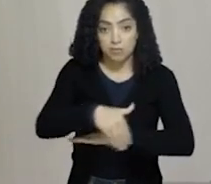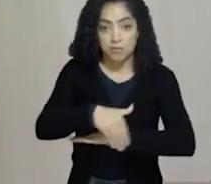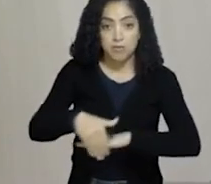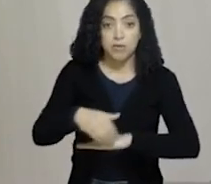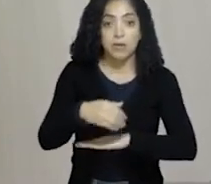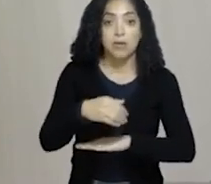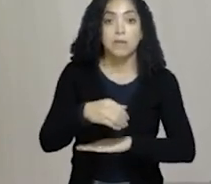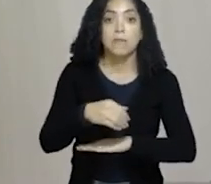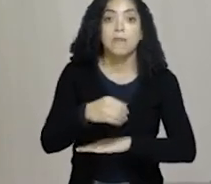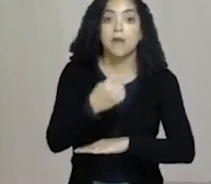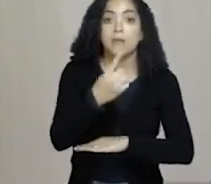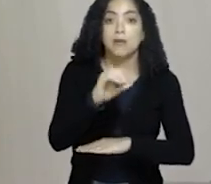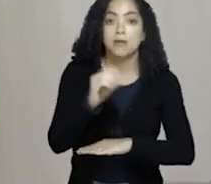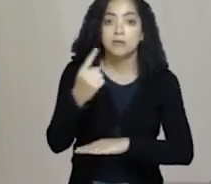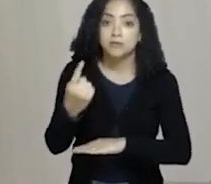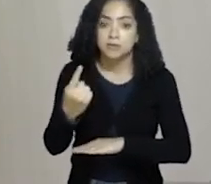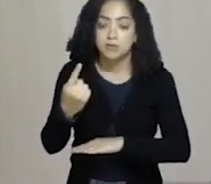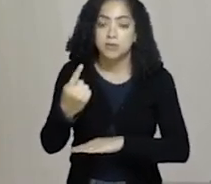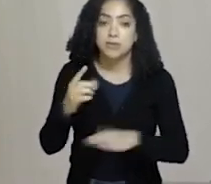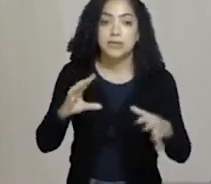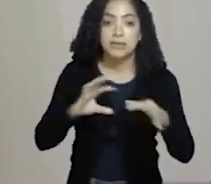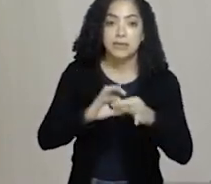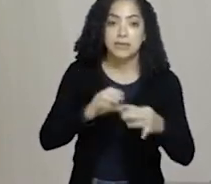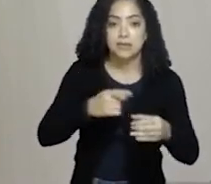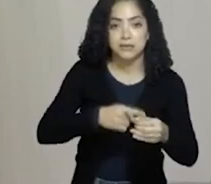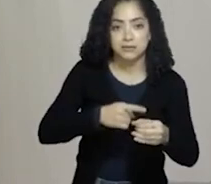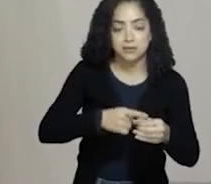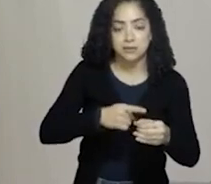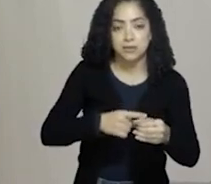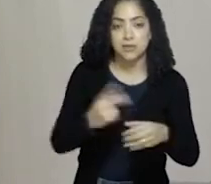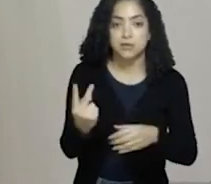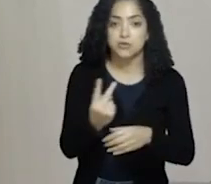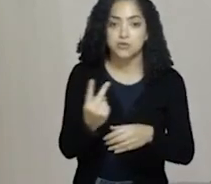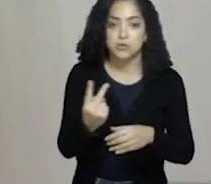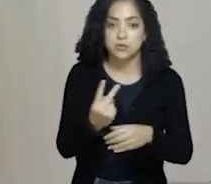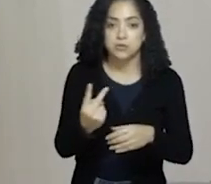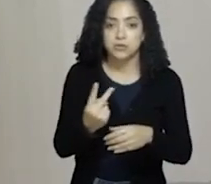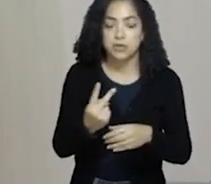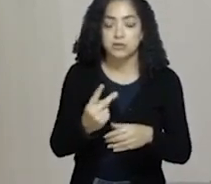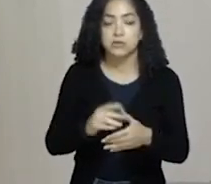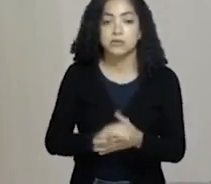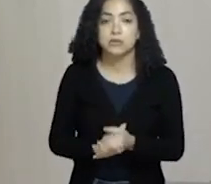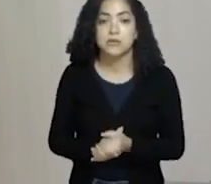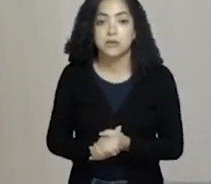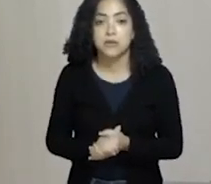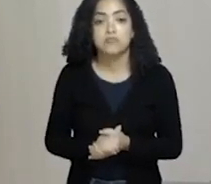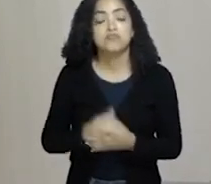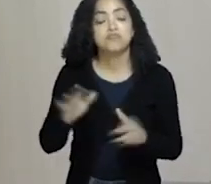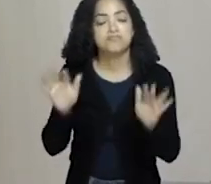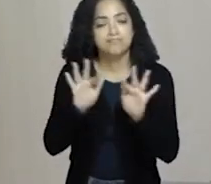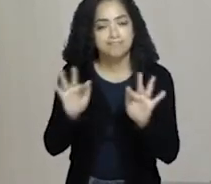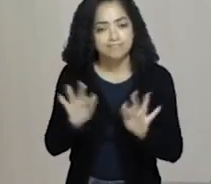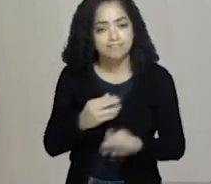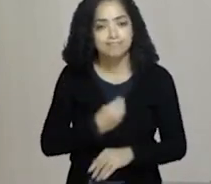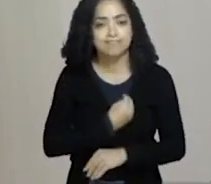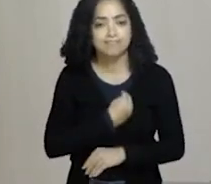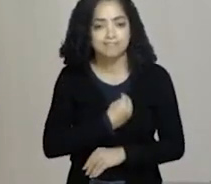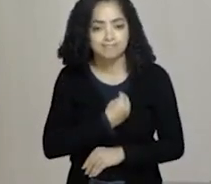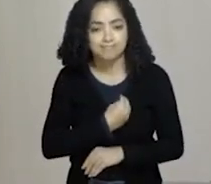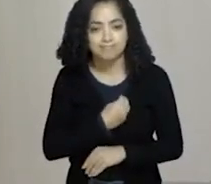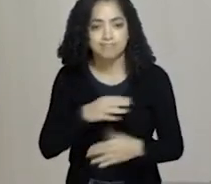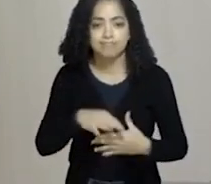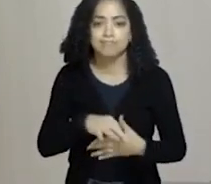o trecho que liga o Governador Celso Ramos até Barra Velha e fiquei feliz com a presença de tantas